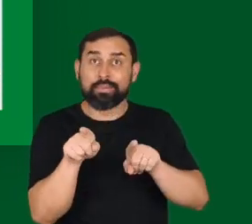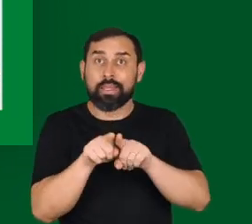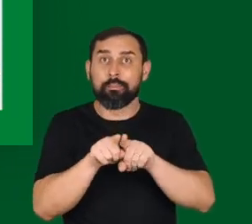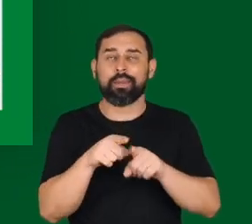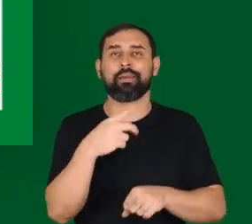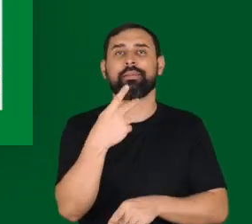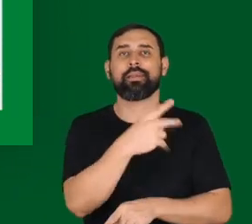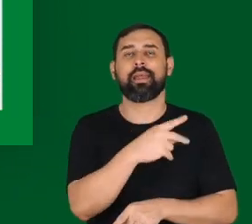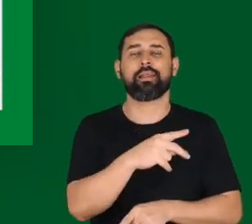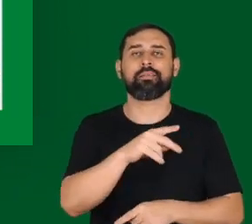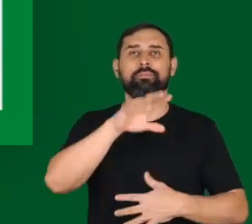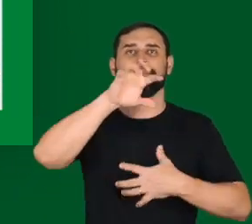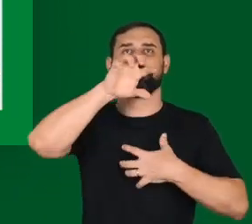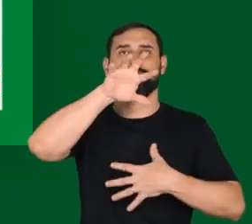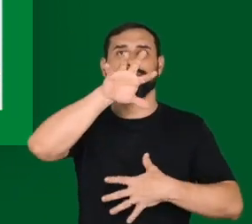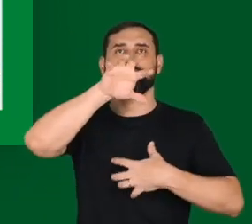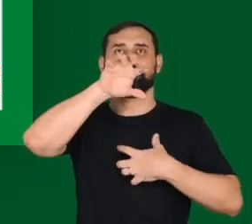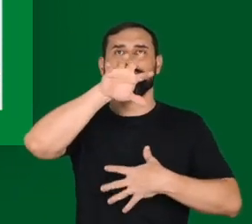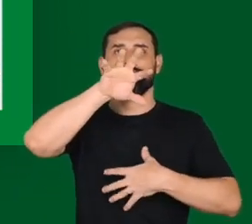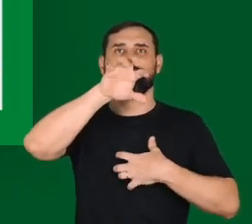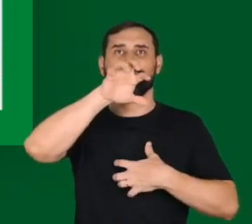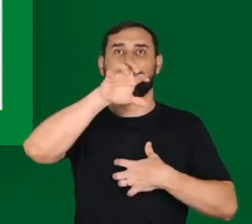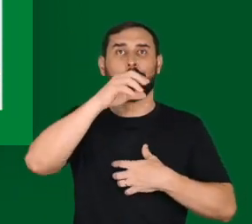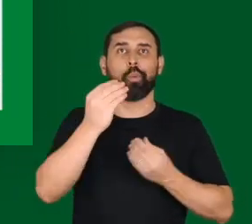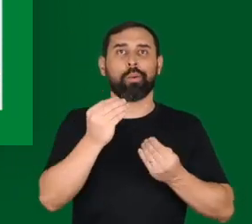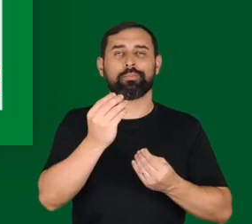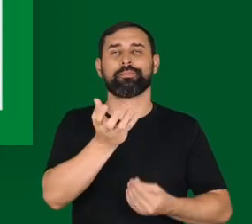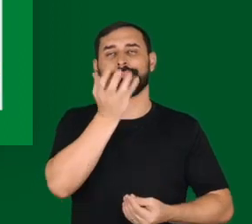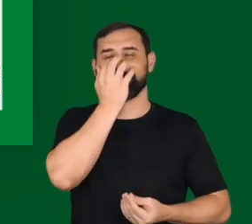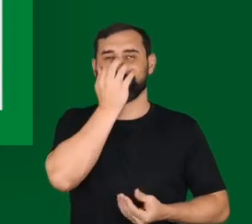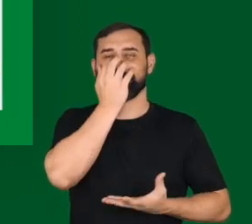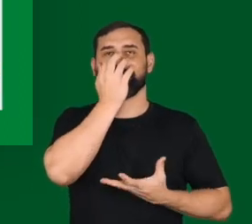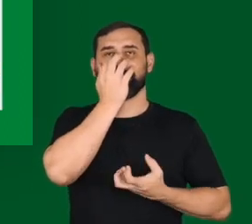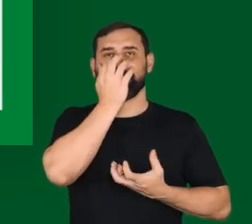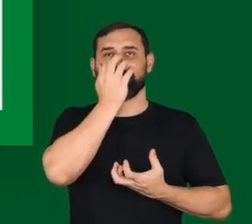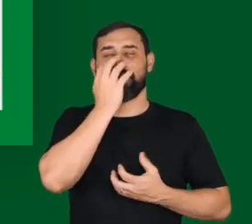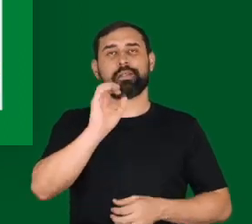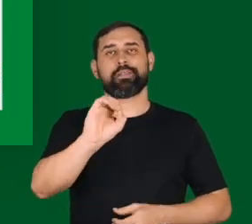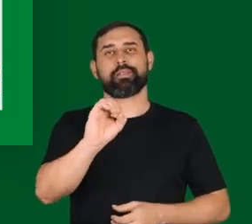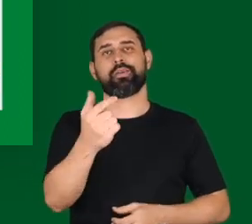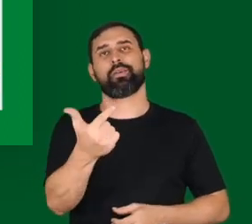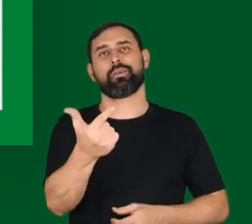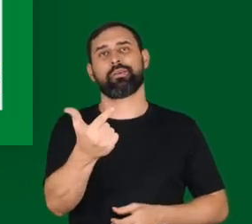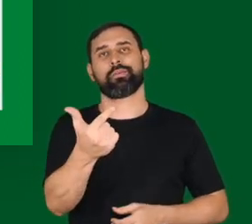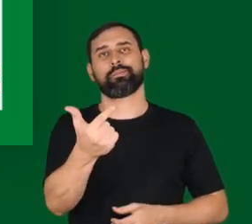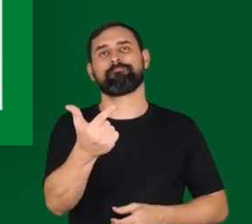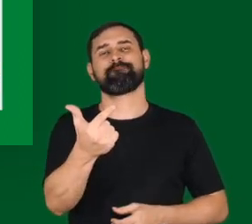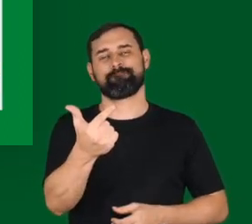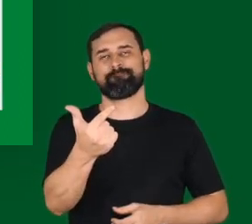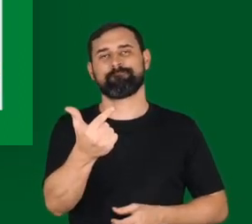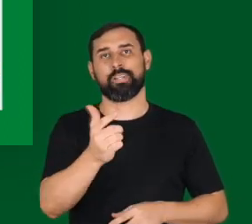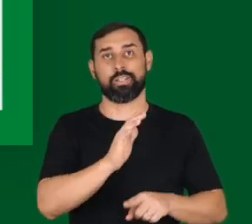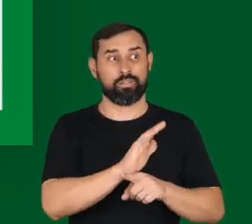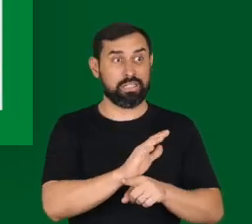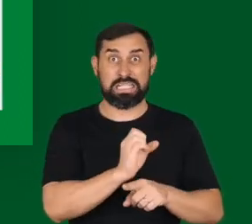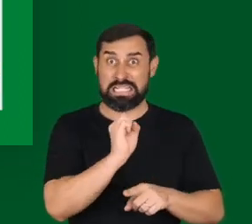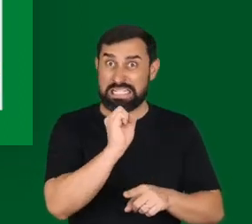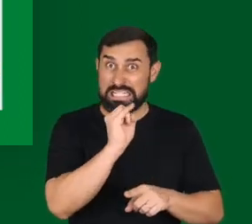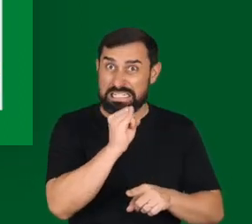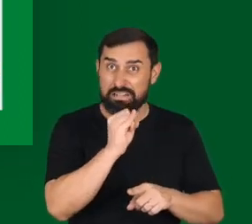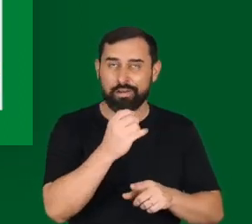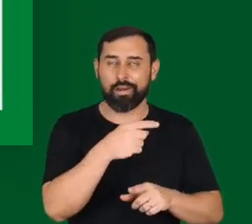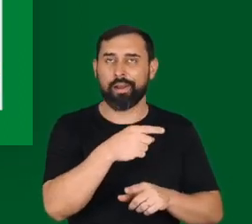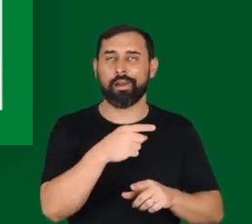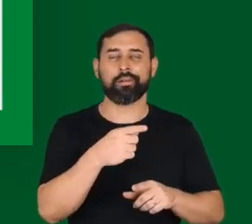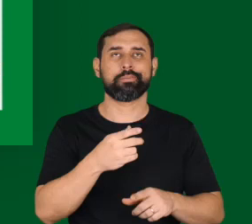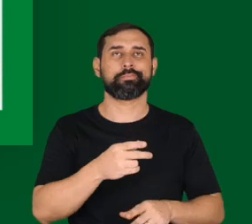adequado para a ventilação. Se esse paciente continuar com taquipneia, né, eu vou fornecer O2 sob máscara não reinalante. Se ele evoluir